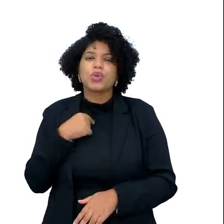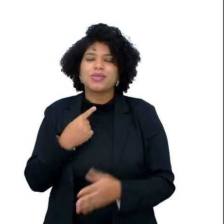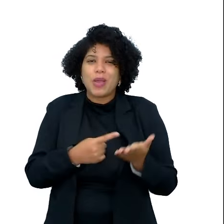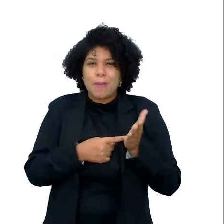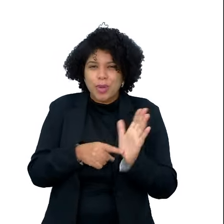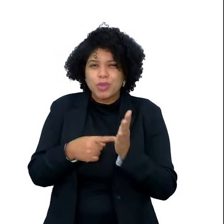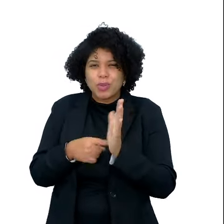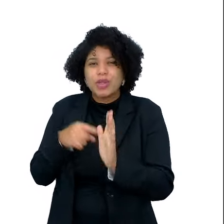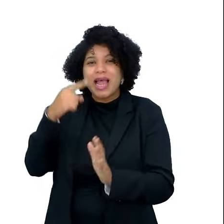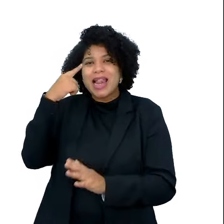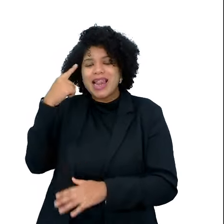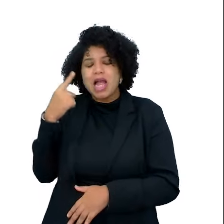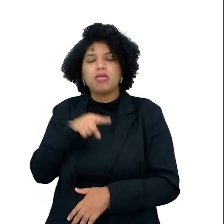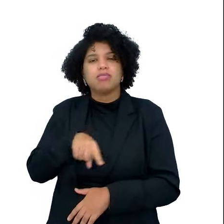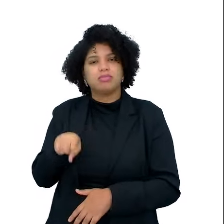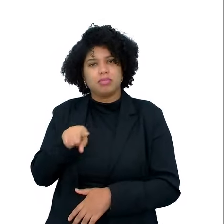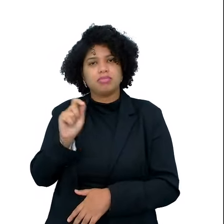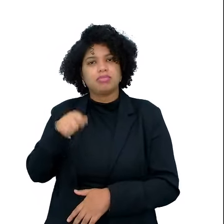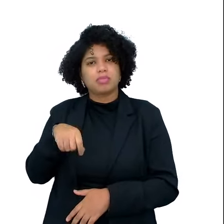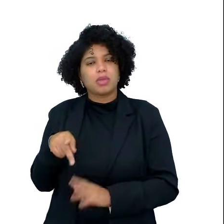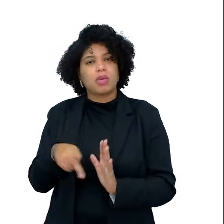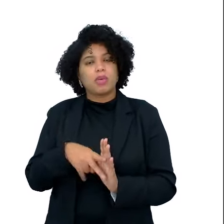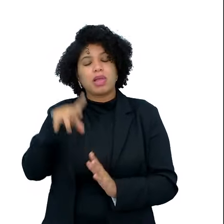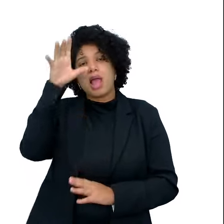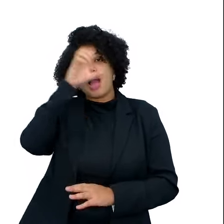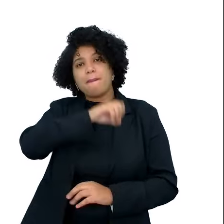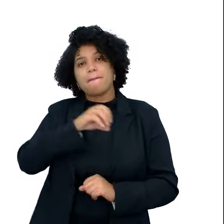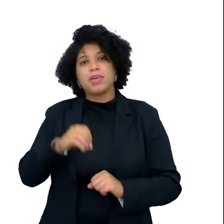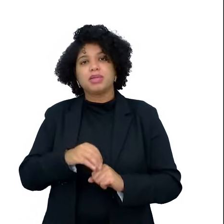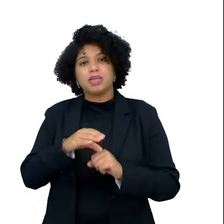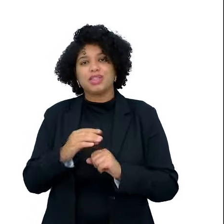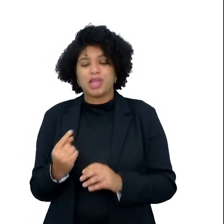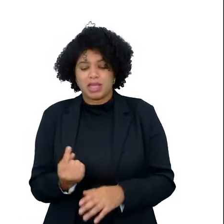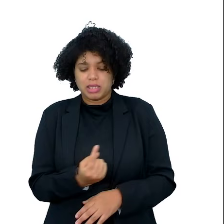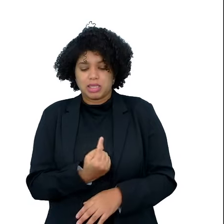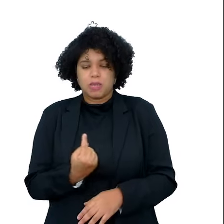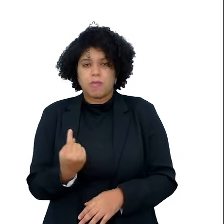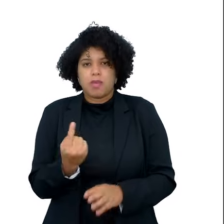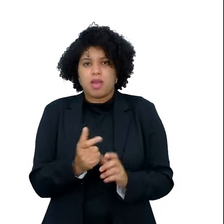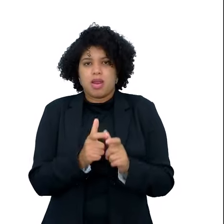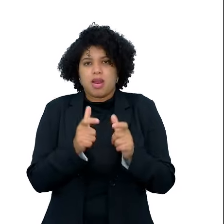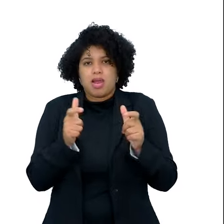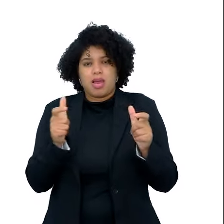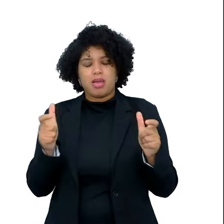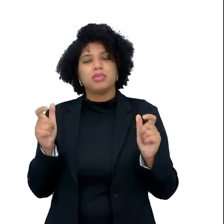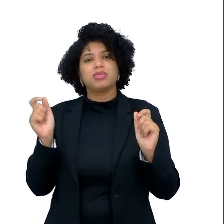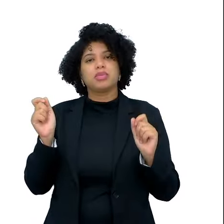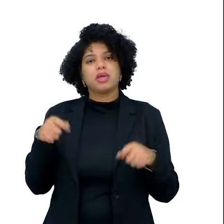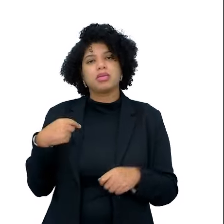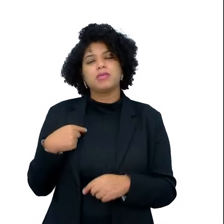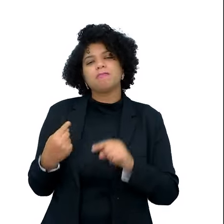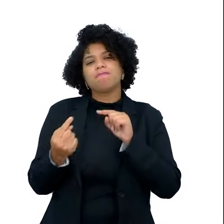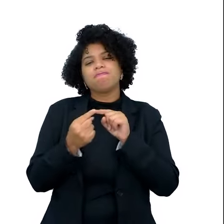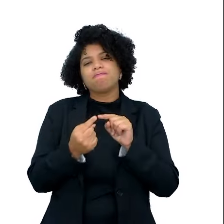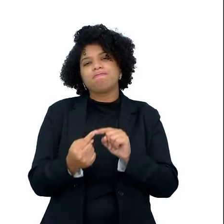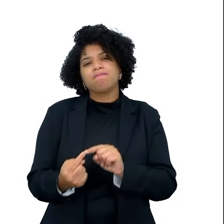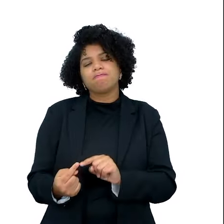de ideia, pensando na aprendizagem espiral, e aí vocês elaborem dentro da realidade de vocês